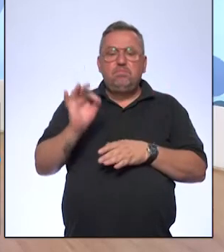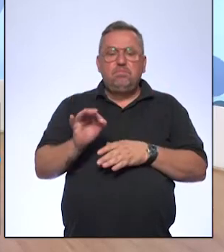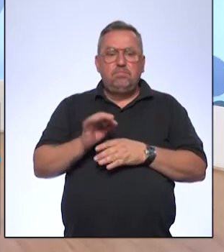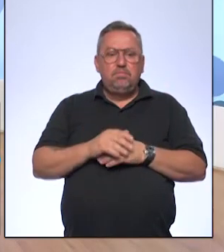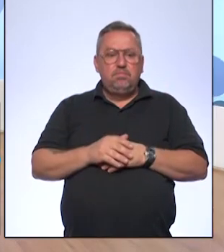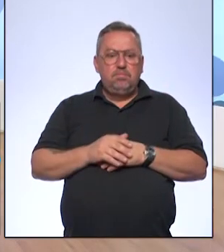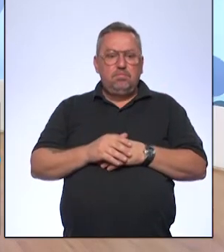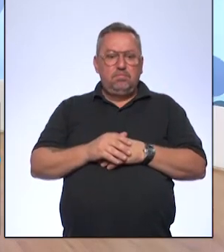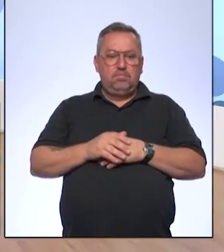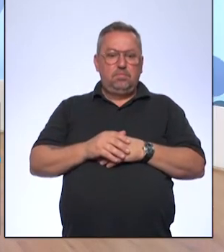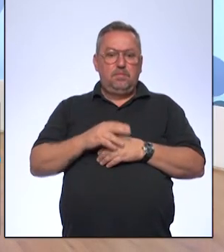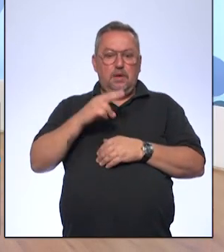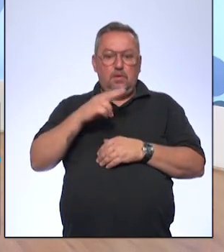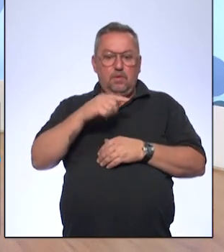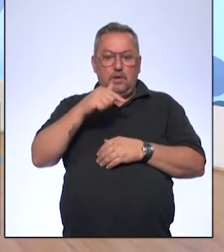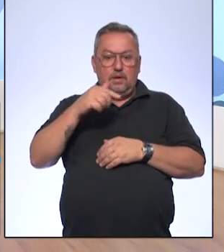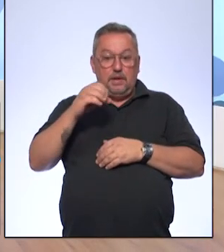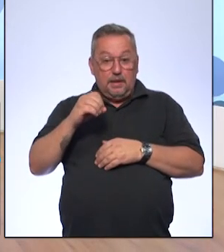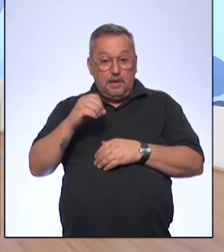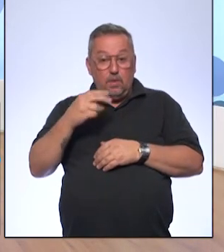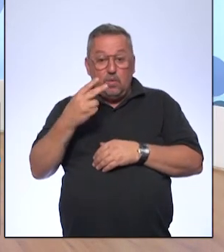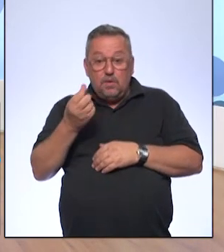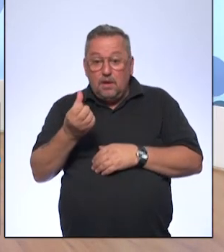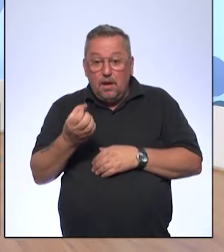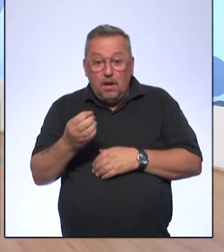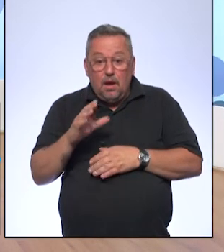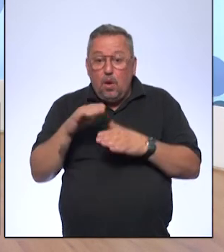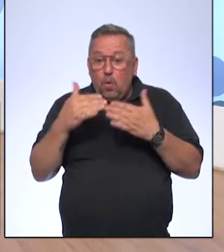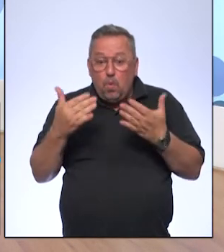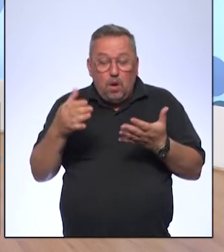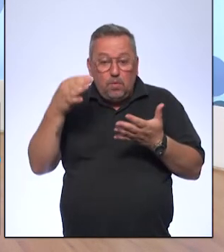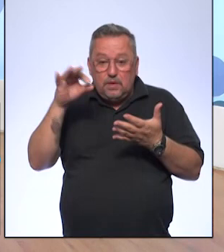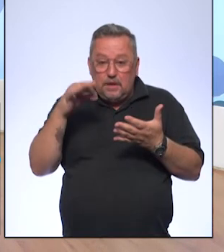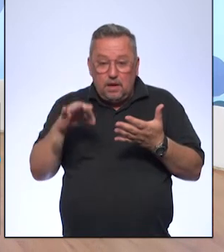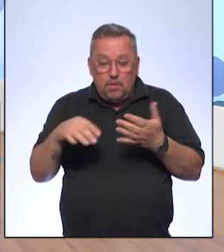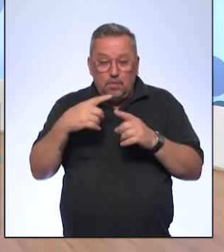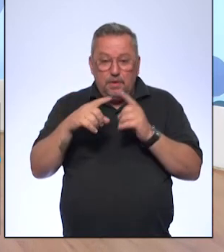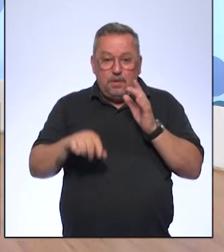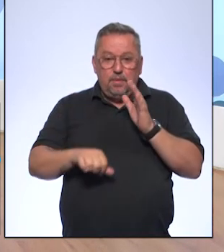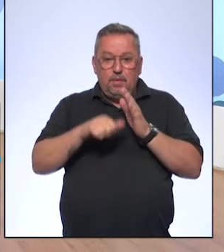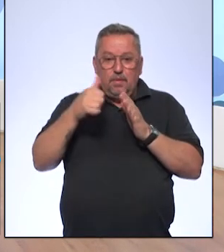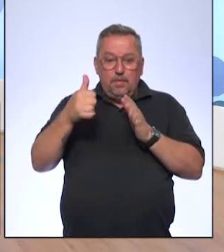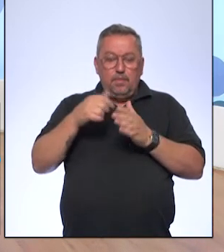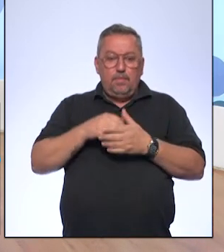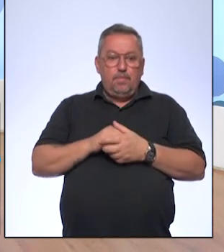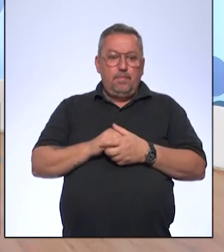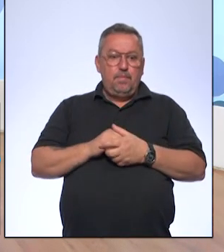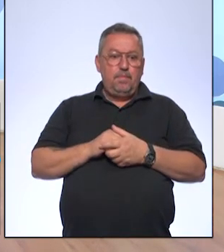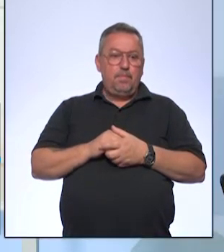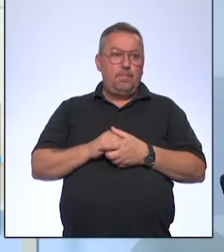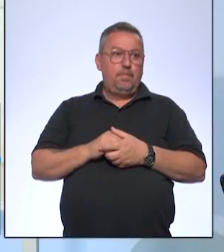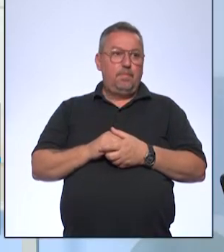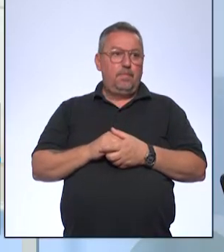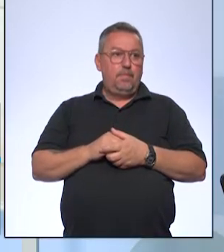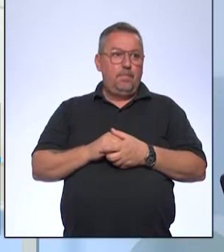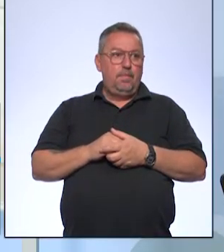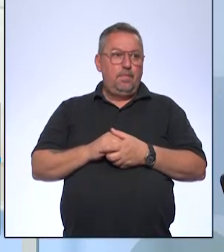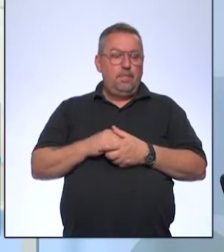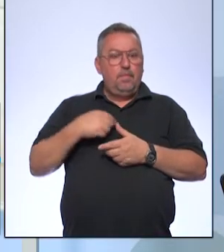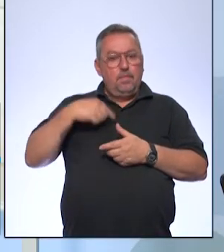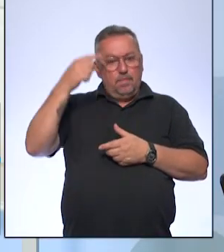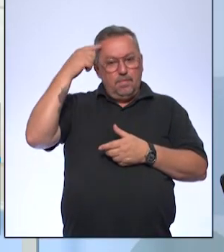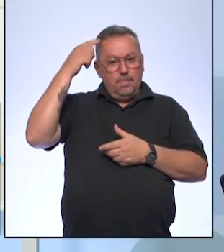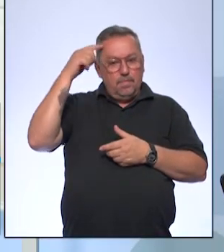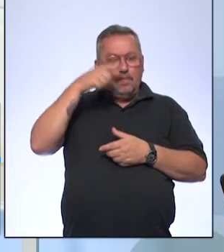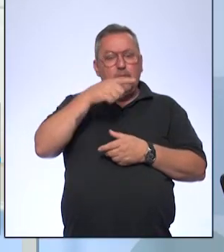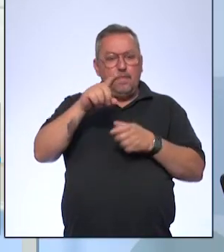final das contas, é 270 ou 260, já que na primeira é unânime a resposta? Ok. Então, a ideia aí que